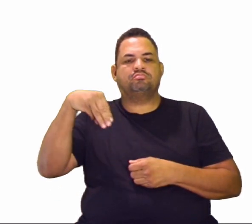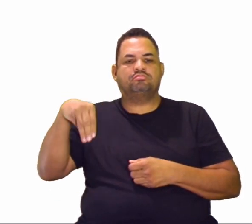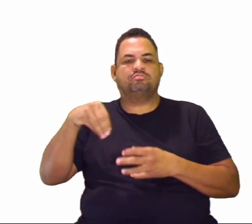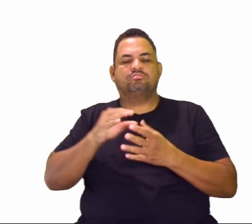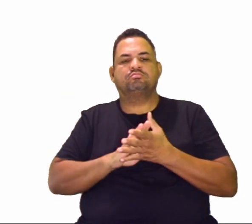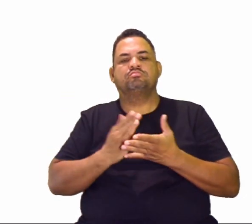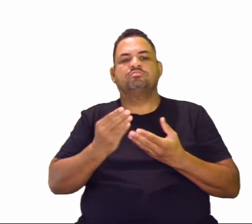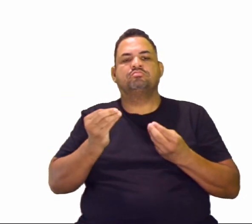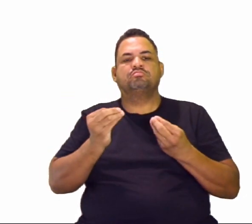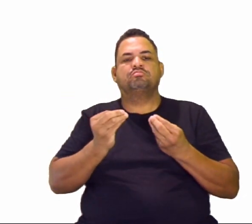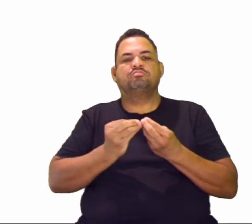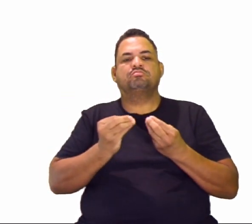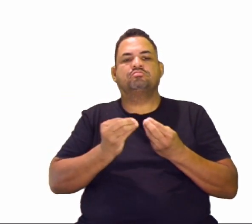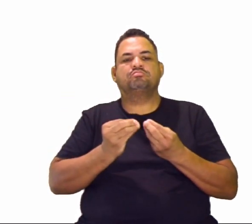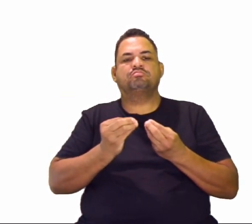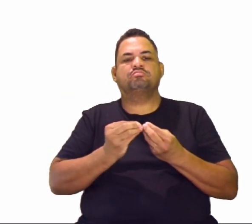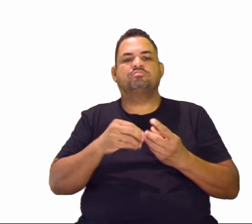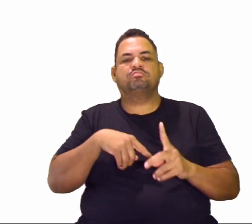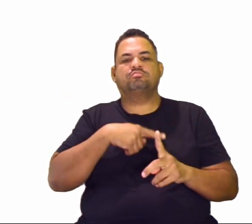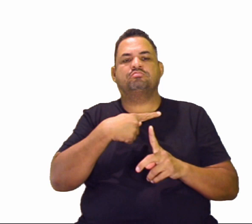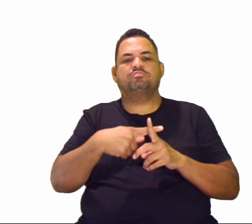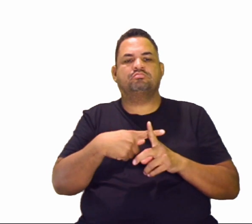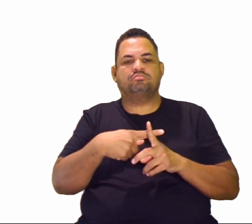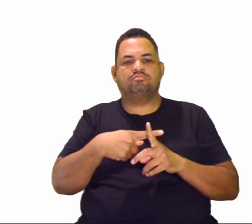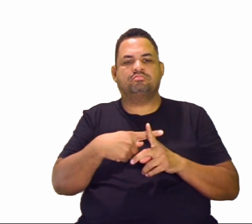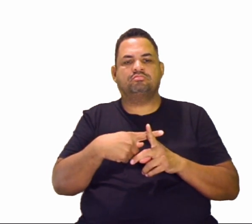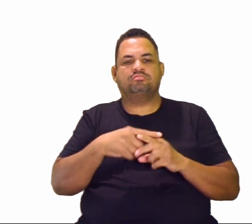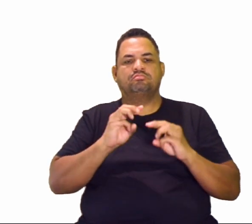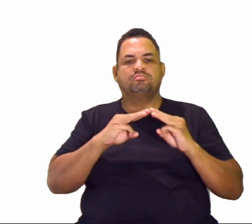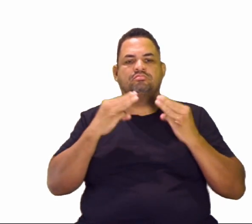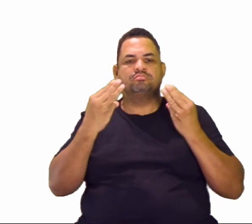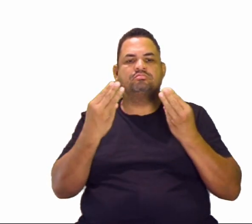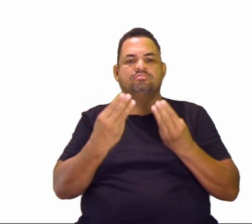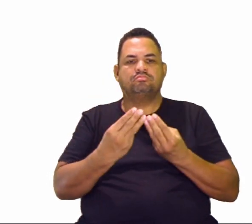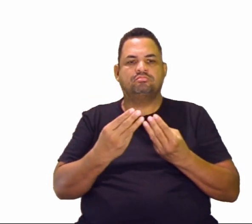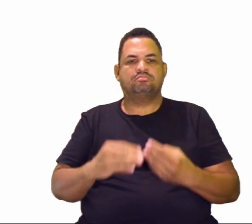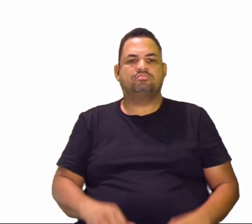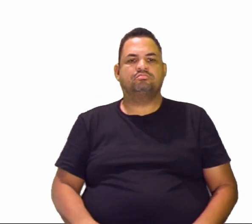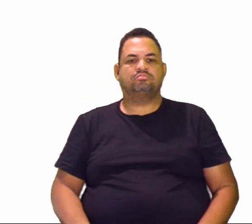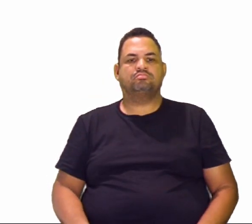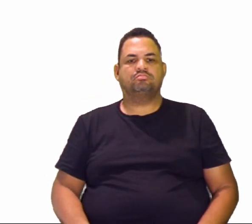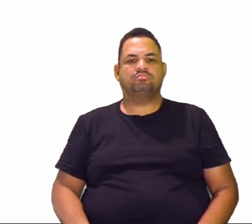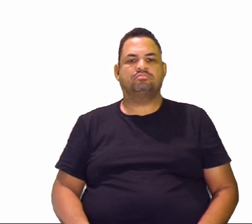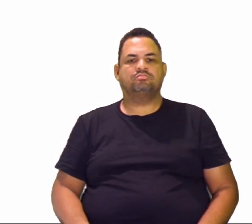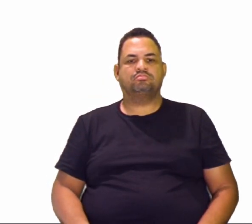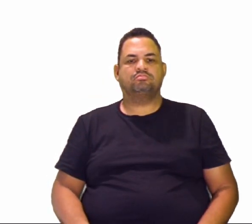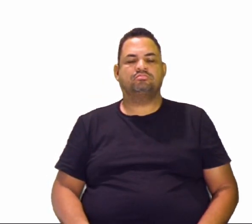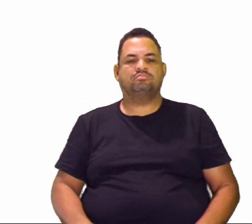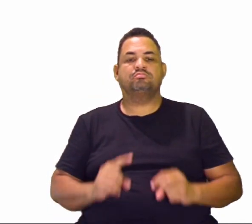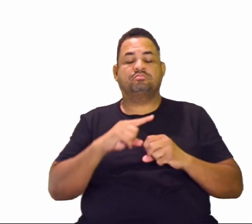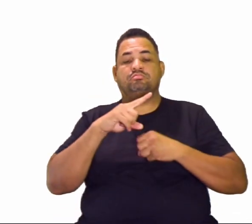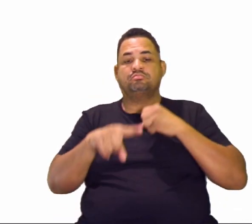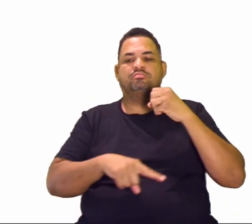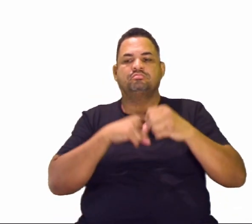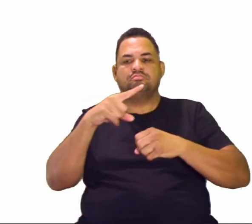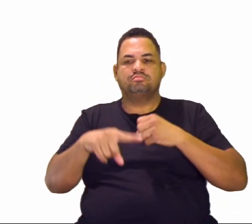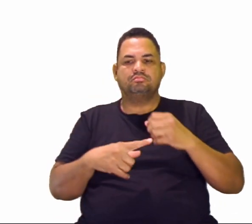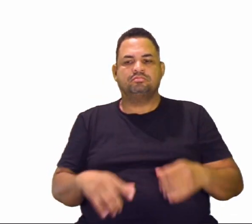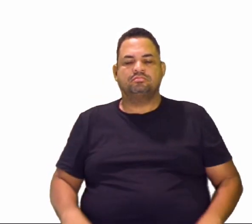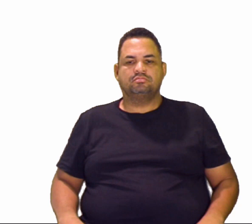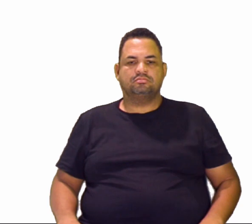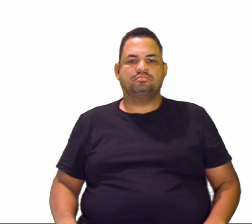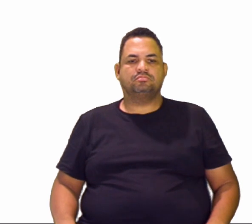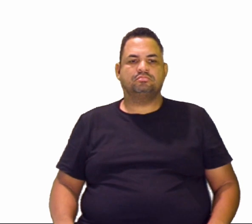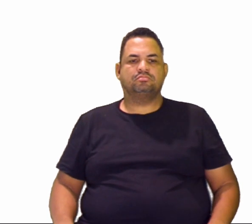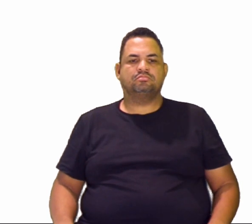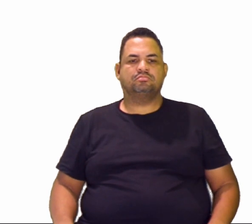vai somar, é a somatória das massas molares dos átomos.